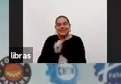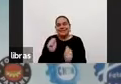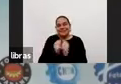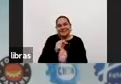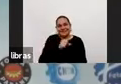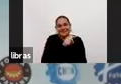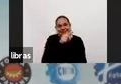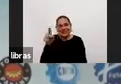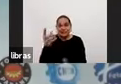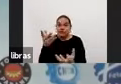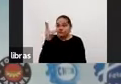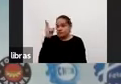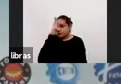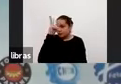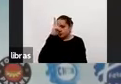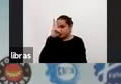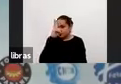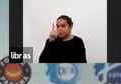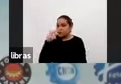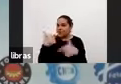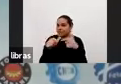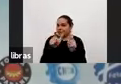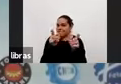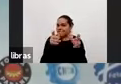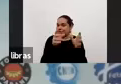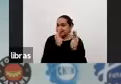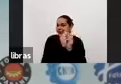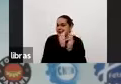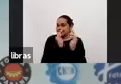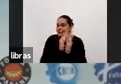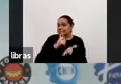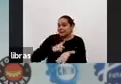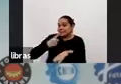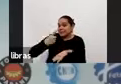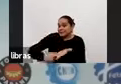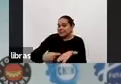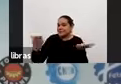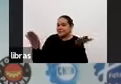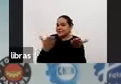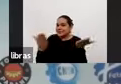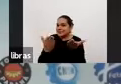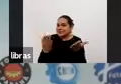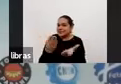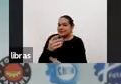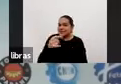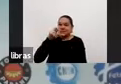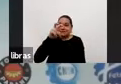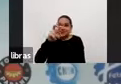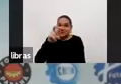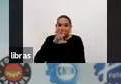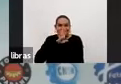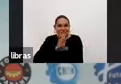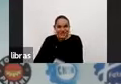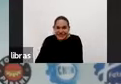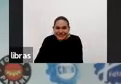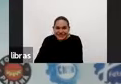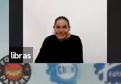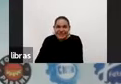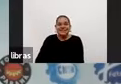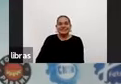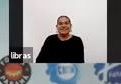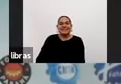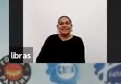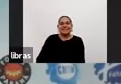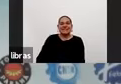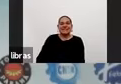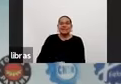quero lembrar aos trabalhadores da Renault que nós temos compromisso com vocês hoje aqui às 17 horas. E a Volvo que